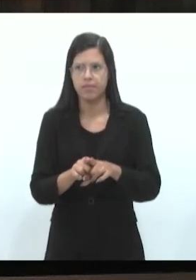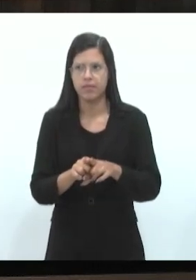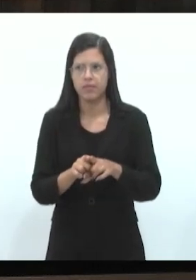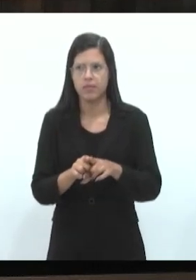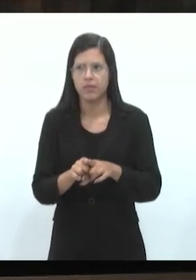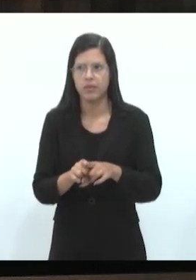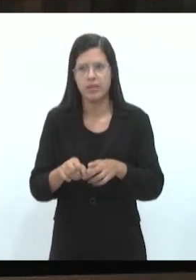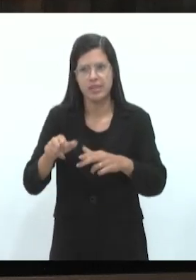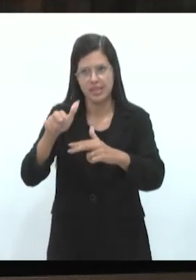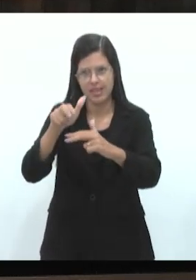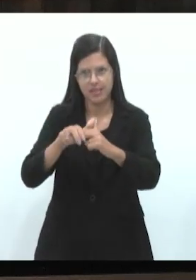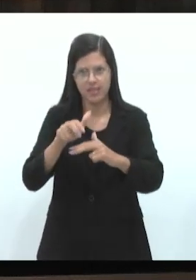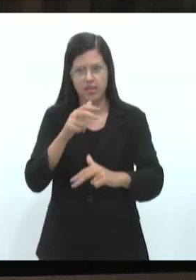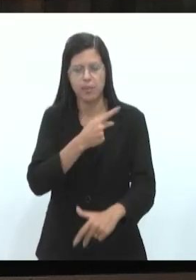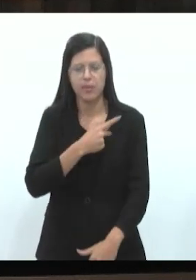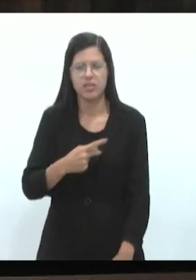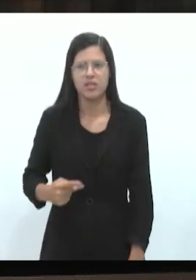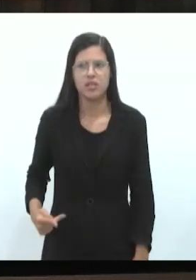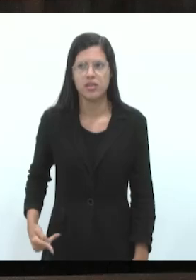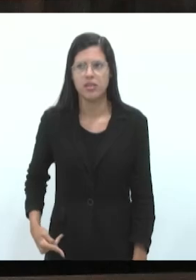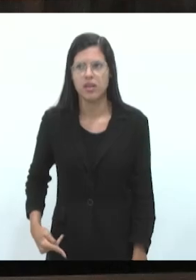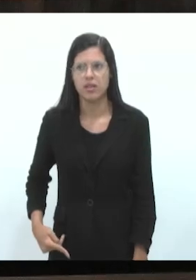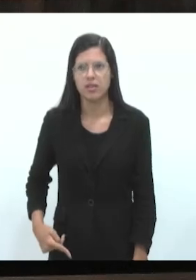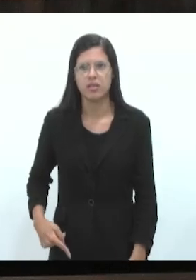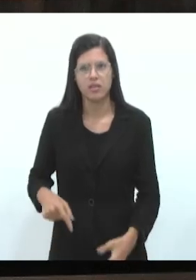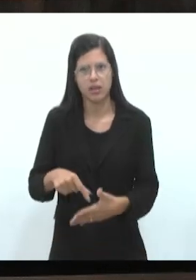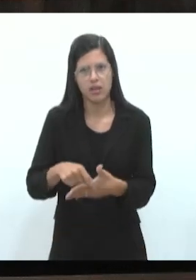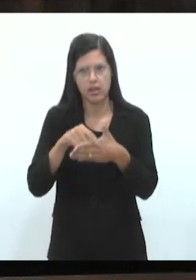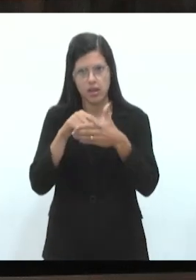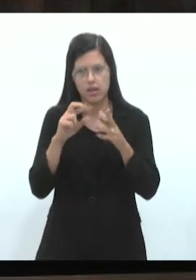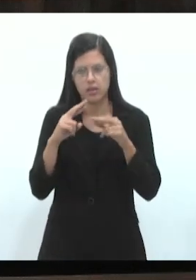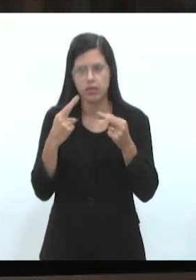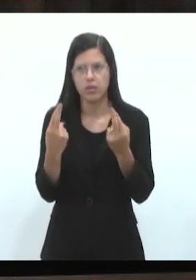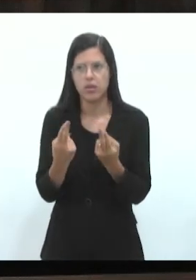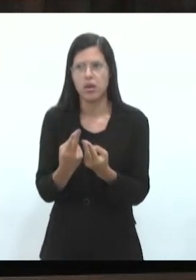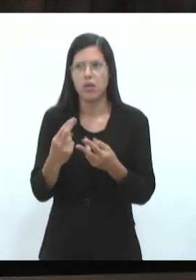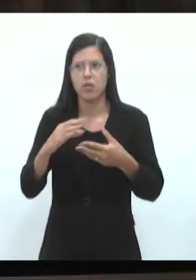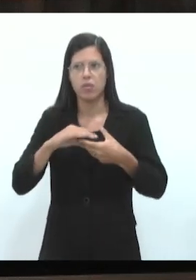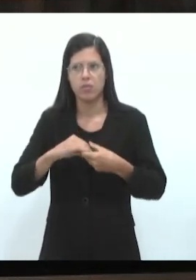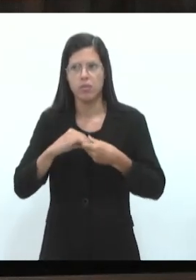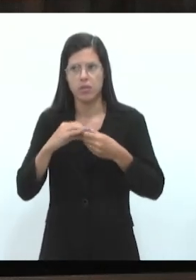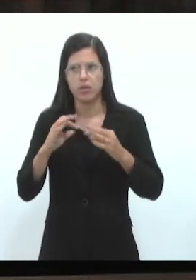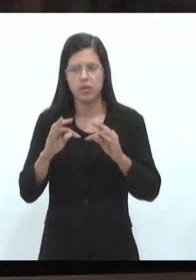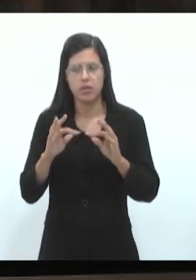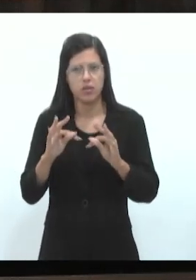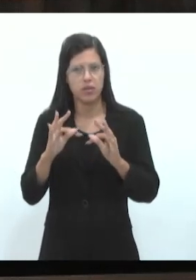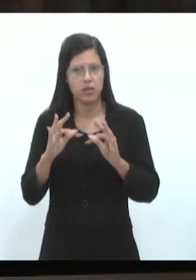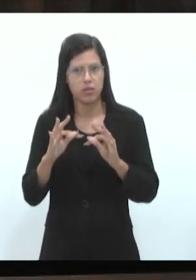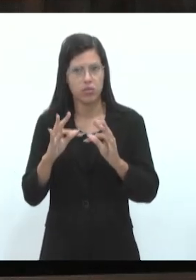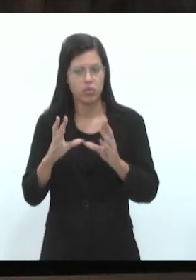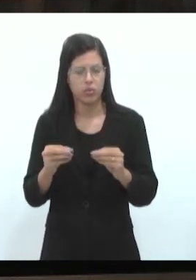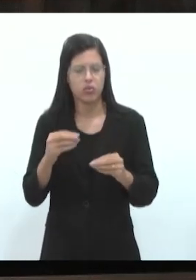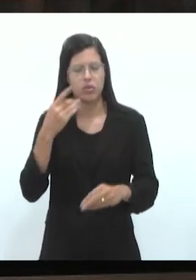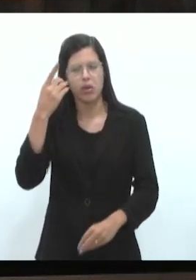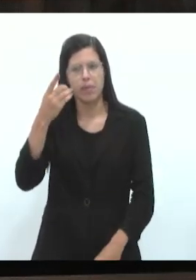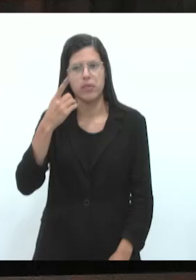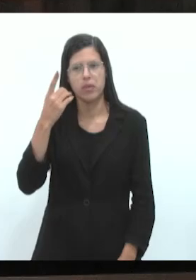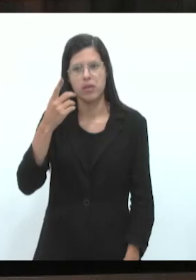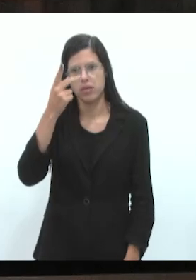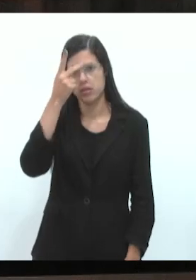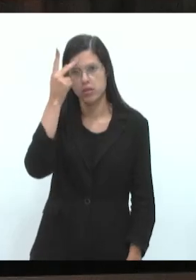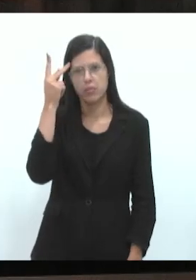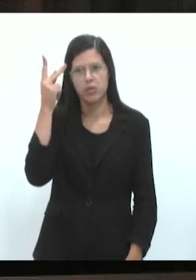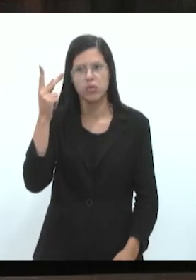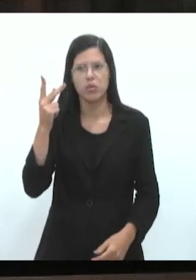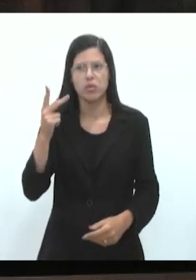desta cadeira, não é, na condução dos trabalhos. Saudar também aqui a todos os deputados e deputadas, aqueles que nos acompanham pelas